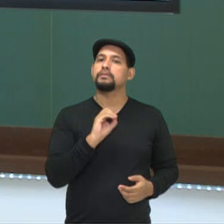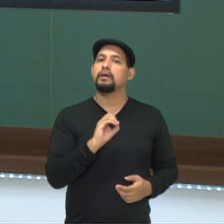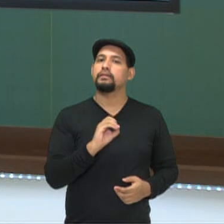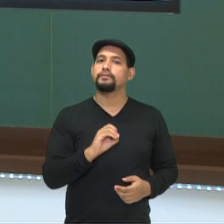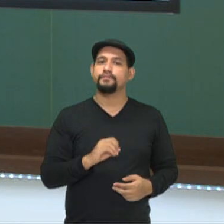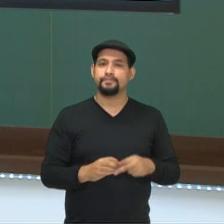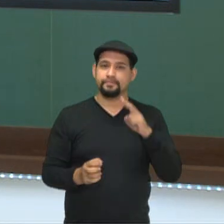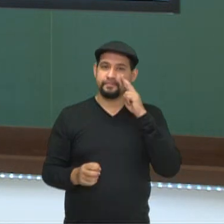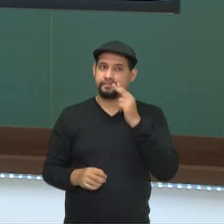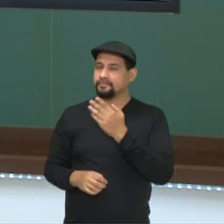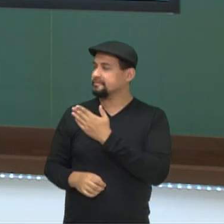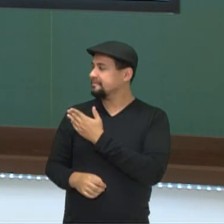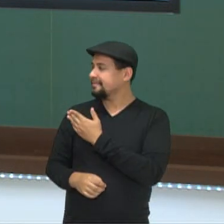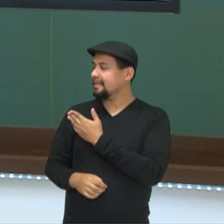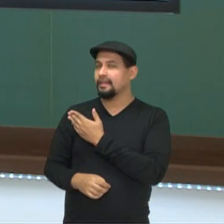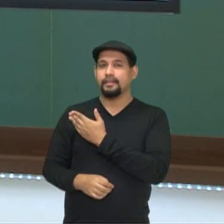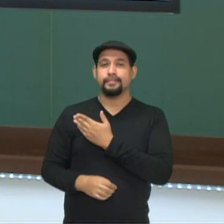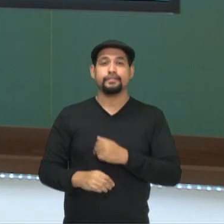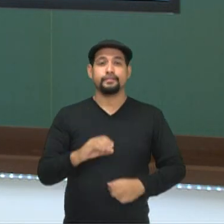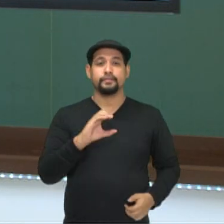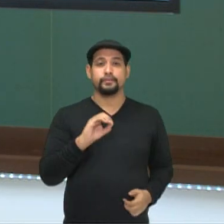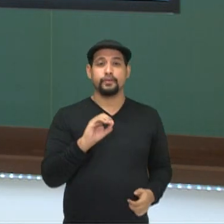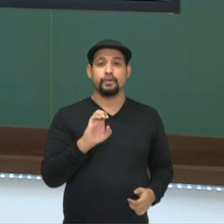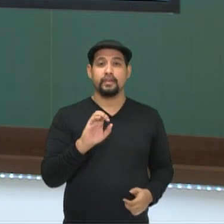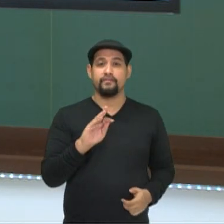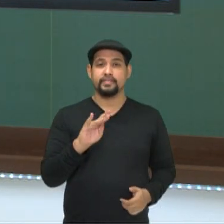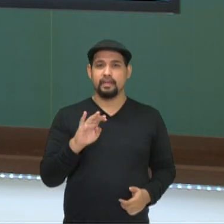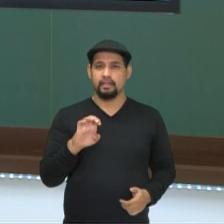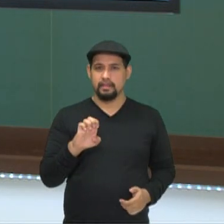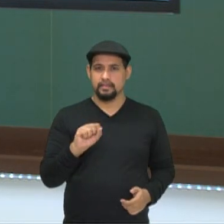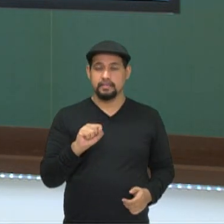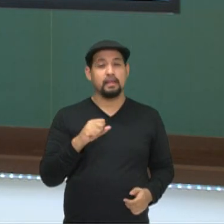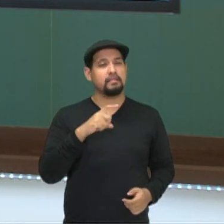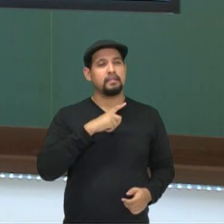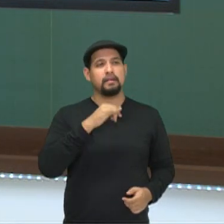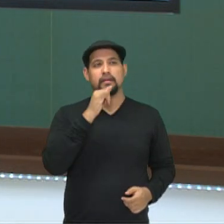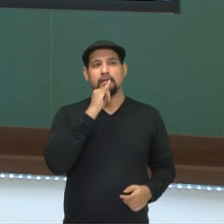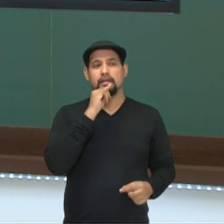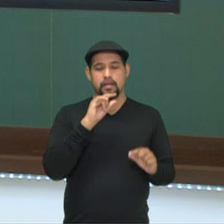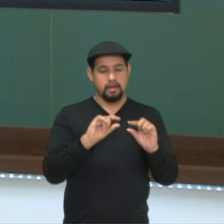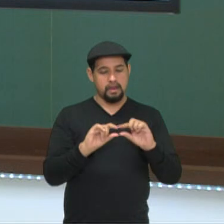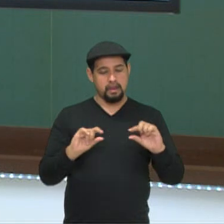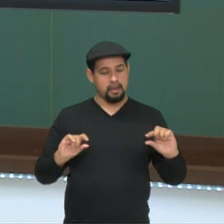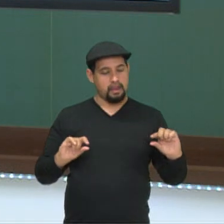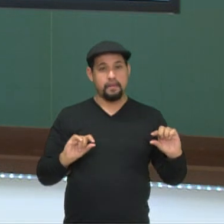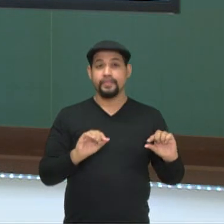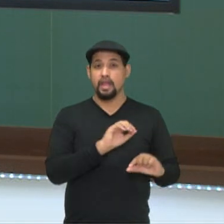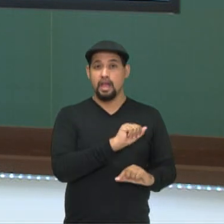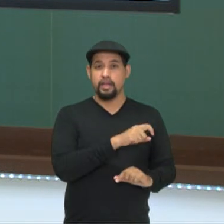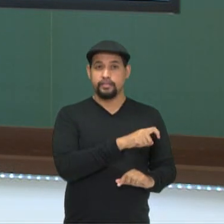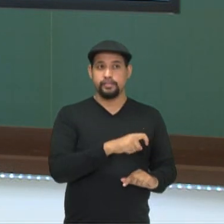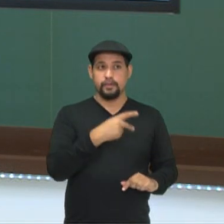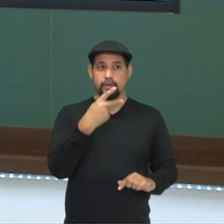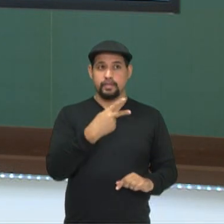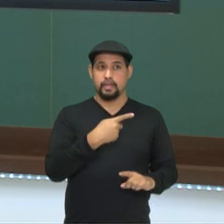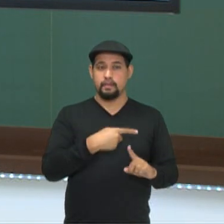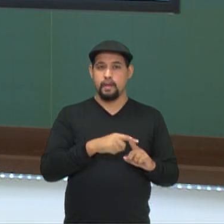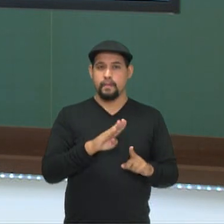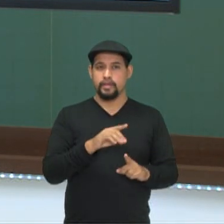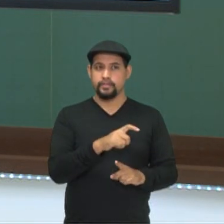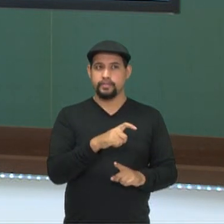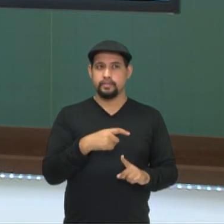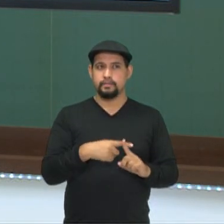Olha lá coeficiente do 2º grau nós temos aqui a equação ó achas ao quadrado + BX + C = 0